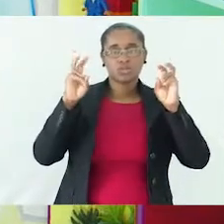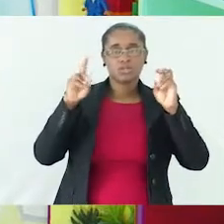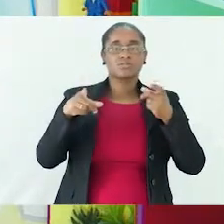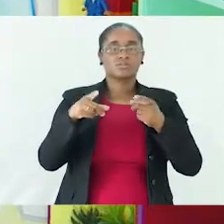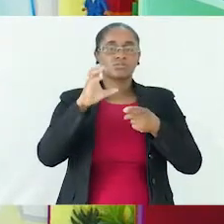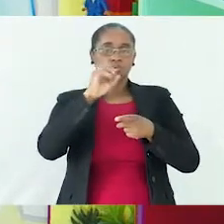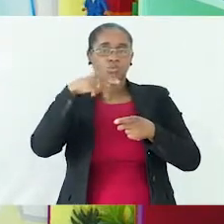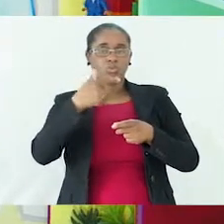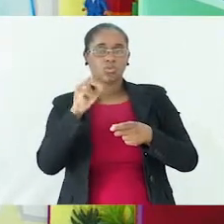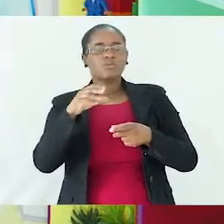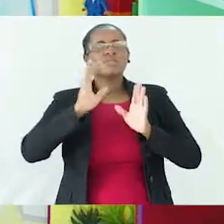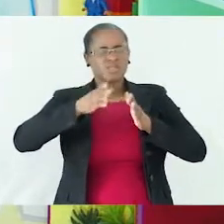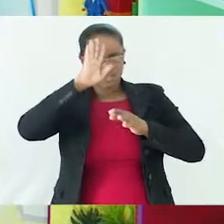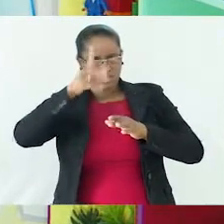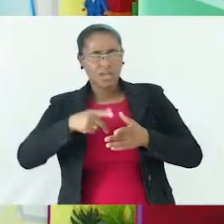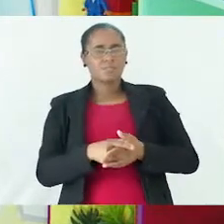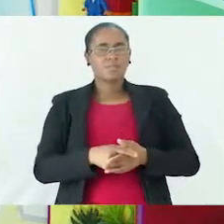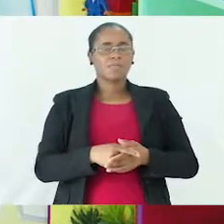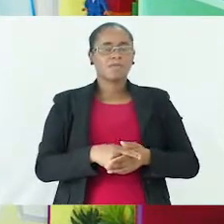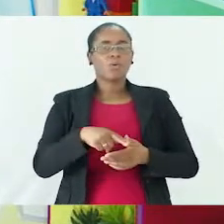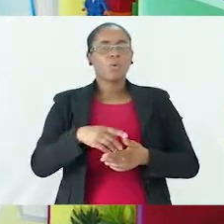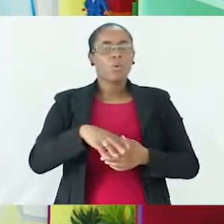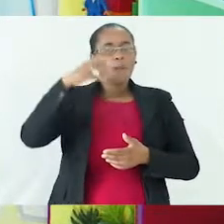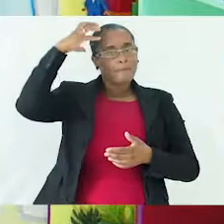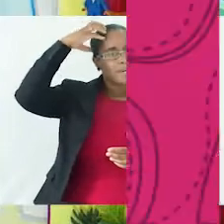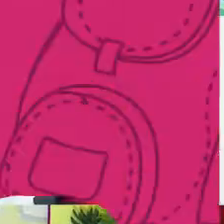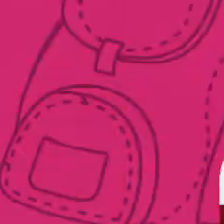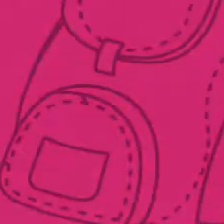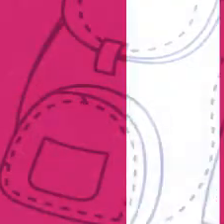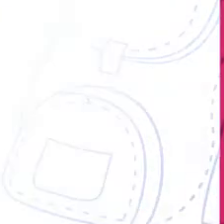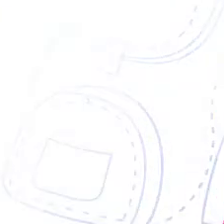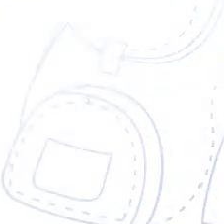já sabem, O Príncipe com Orelhas de Burro.